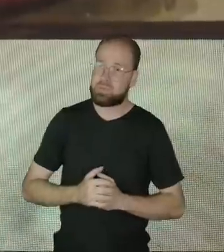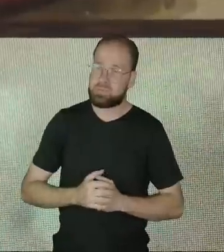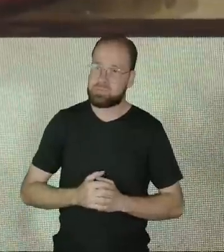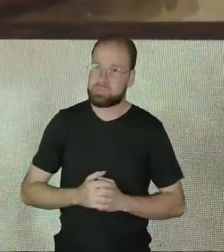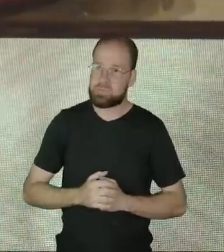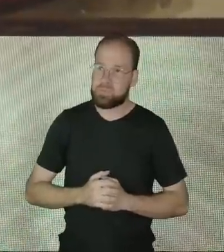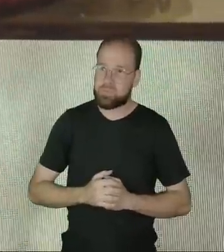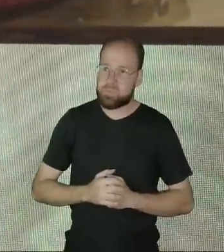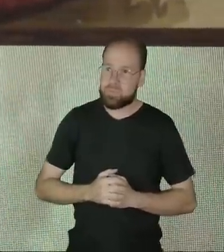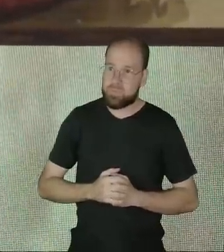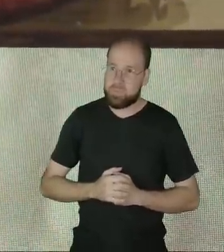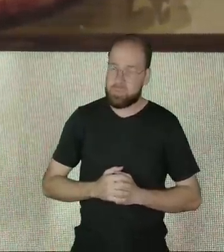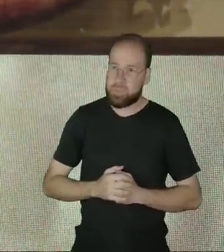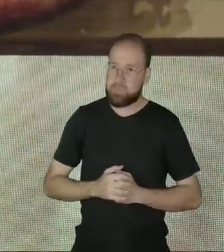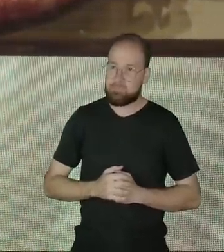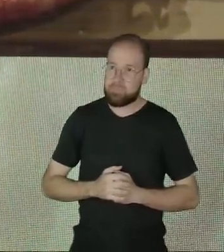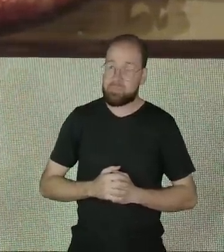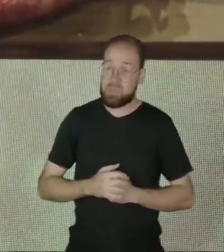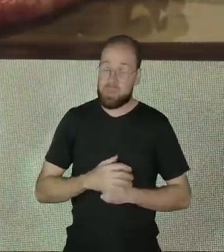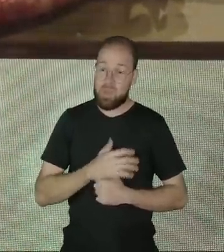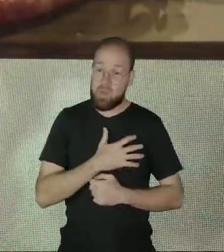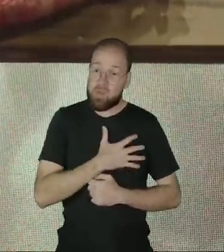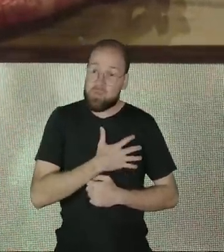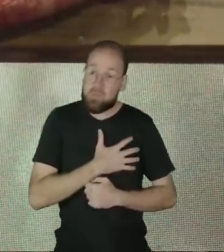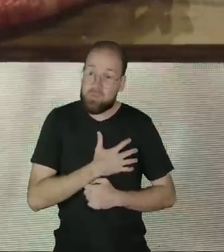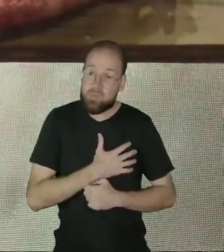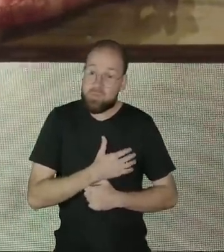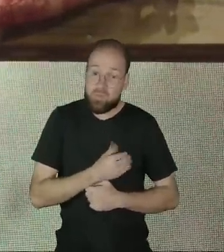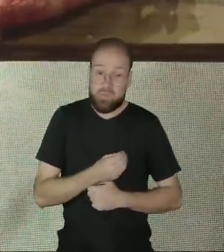Filho, eis aí a tua mãe.